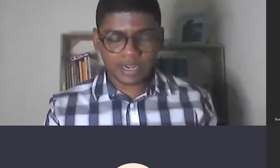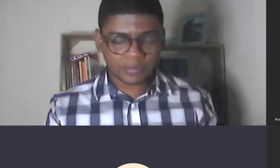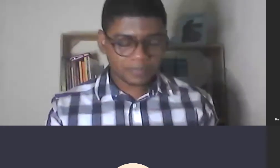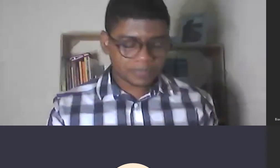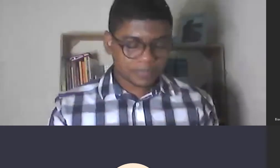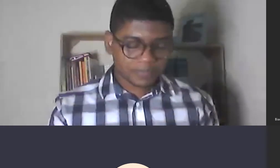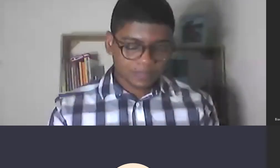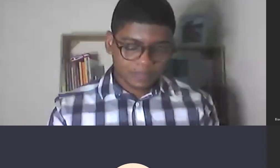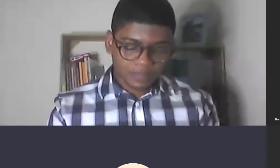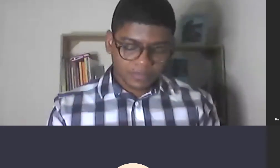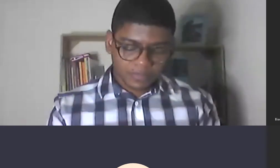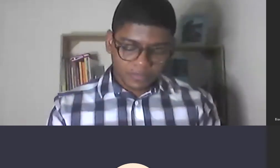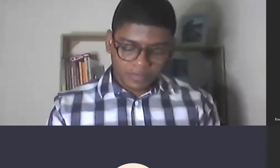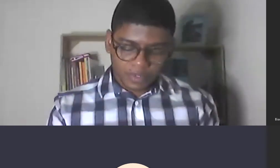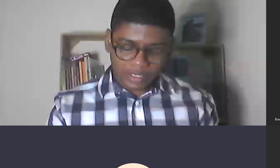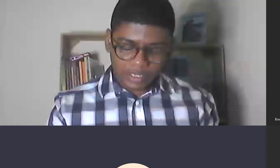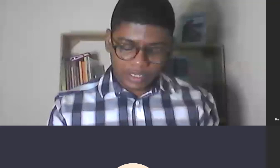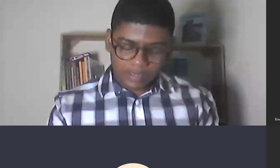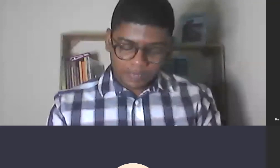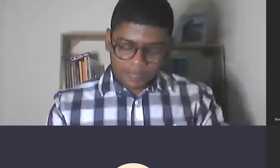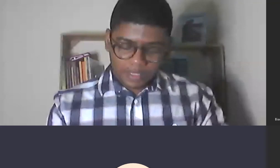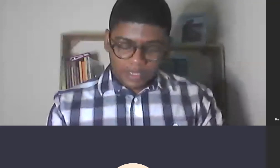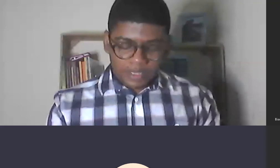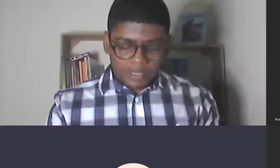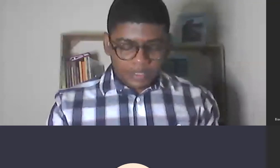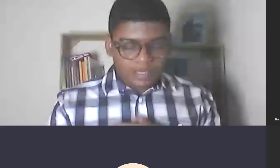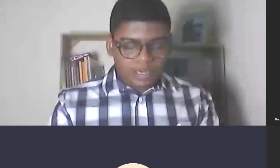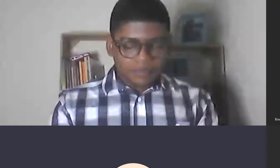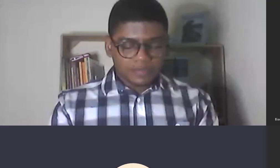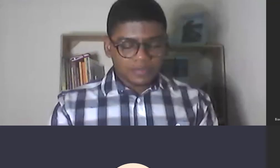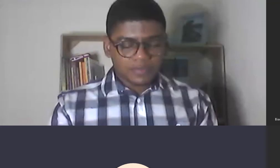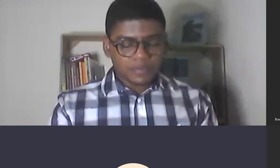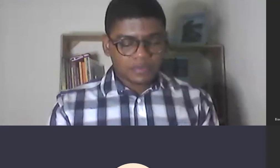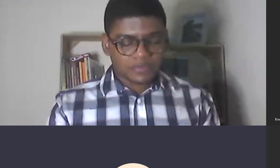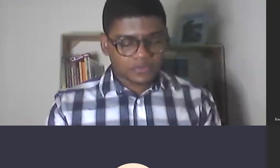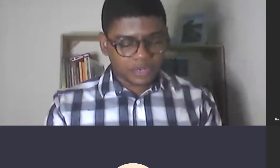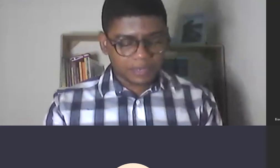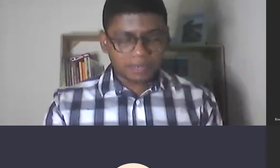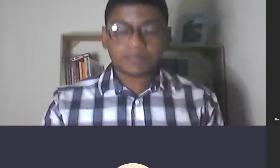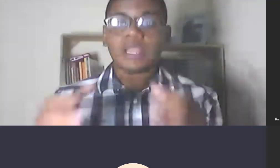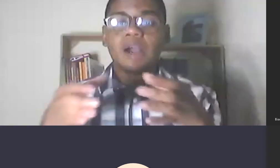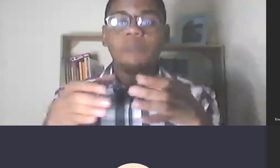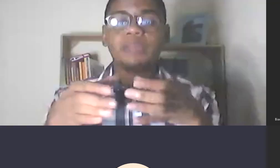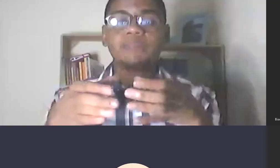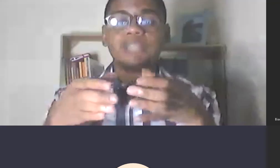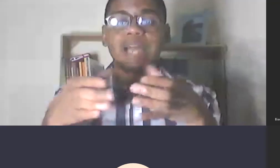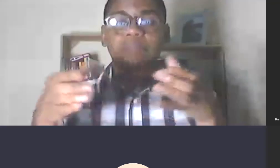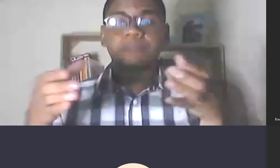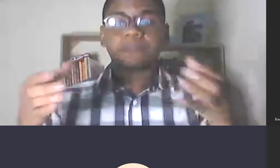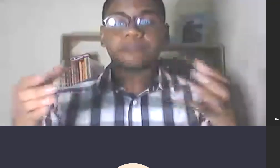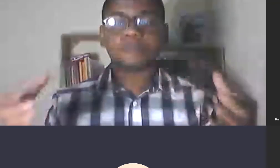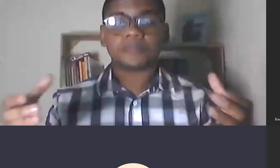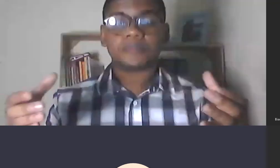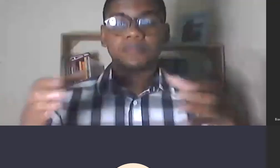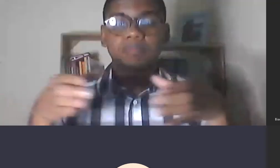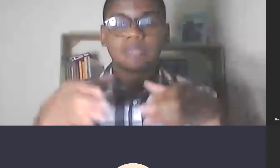Precisa não? Não. Ok. Então, foi aumentar.